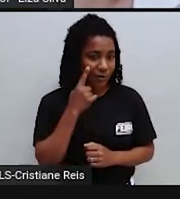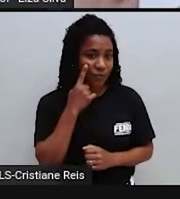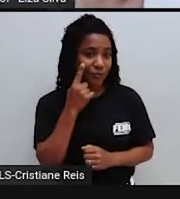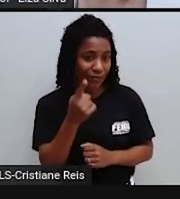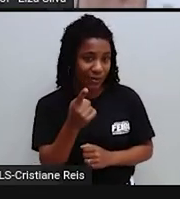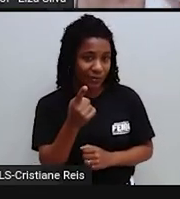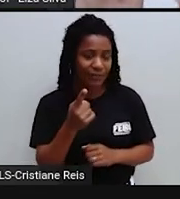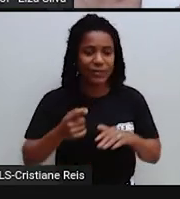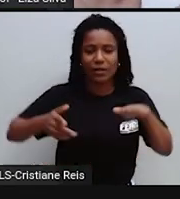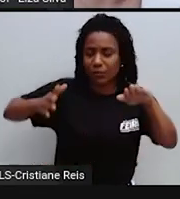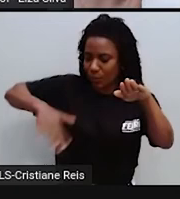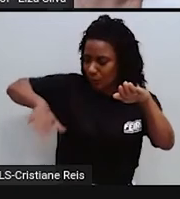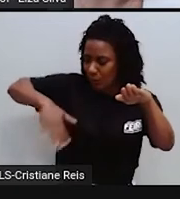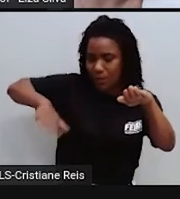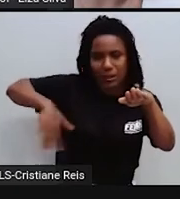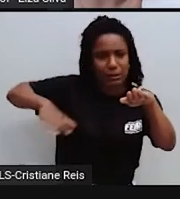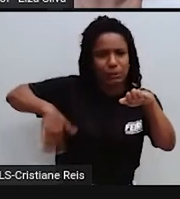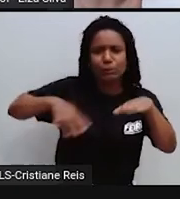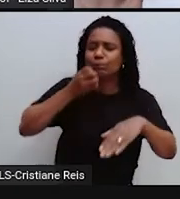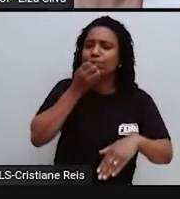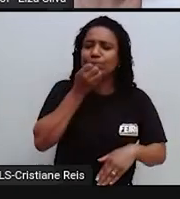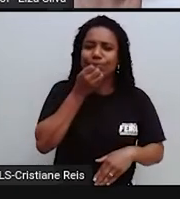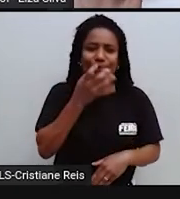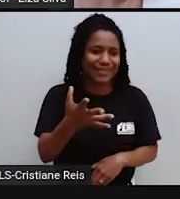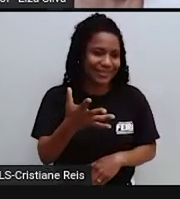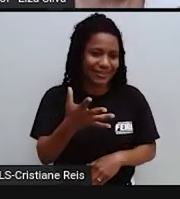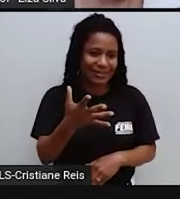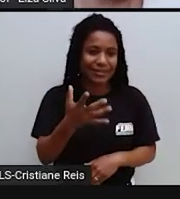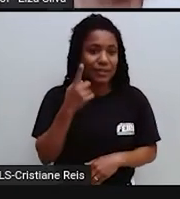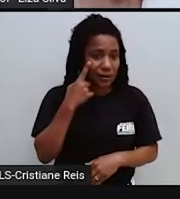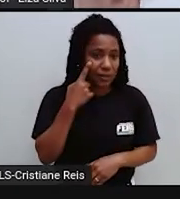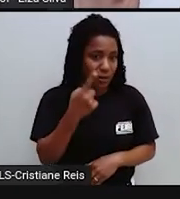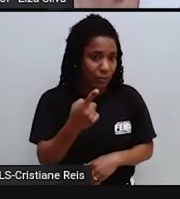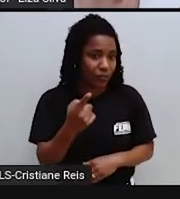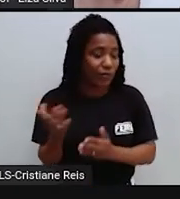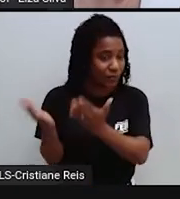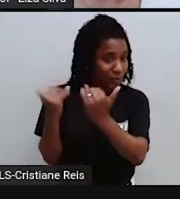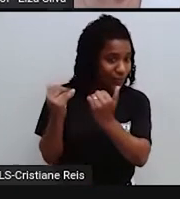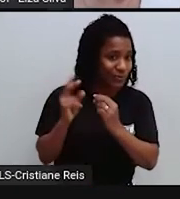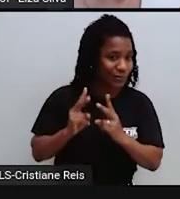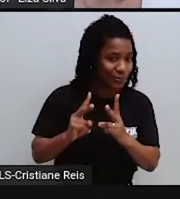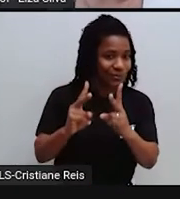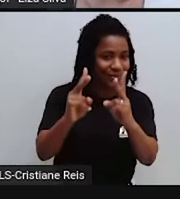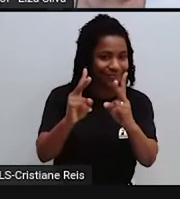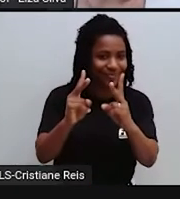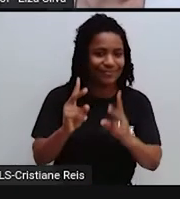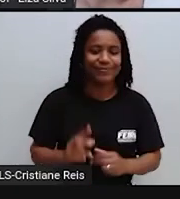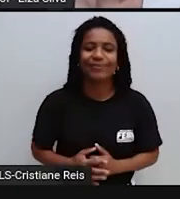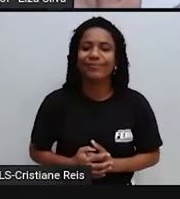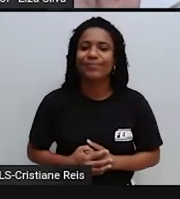está nadando muito bem. Ok, students? Let's go.